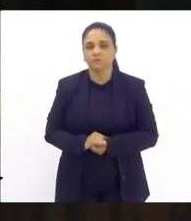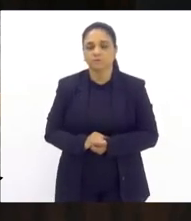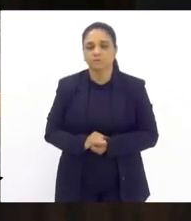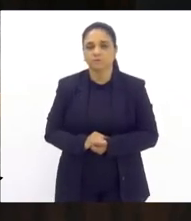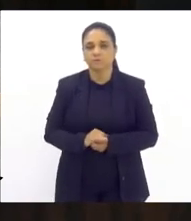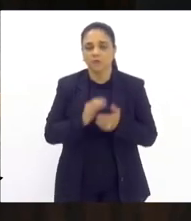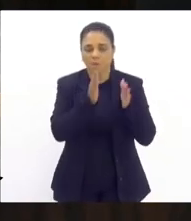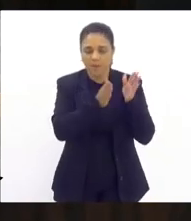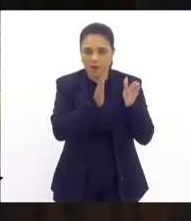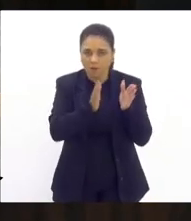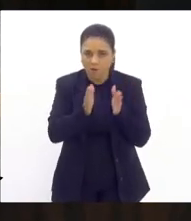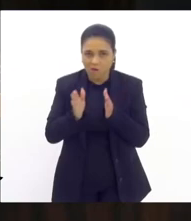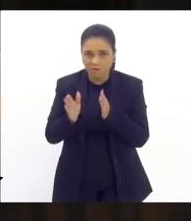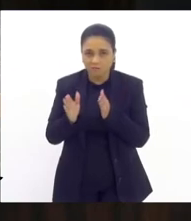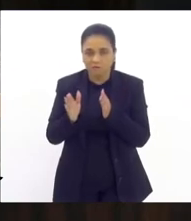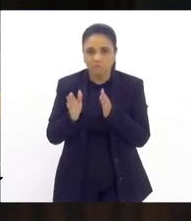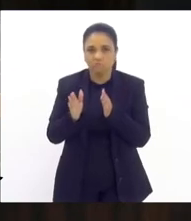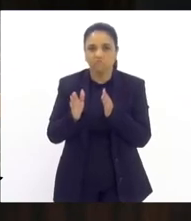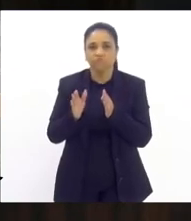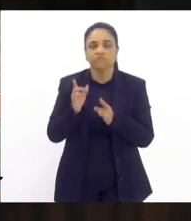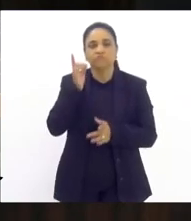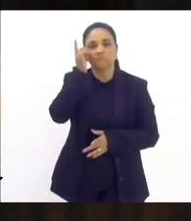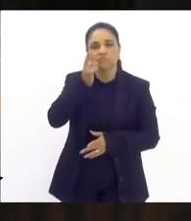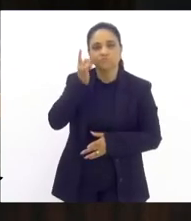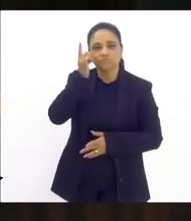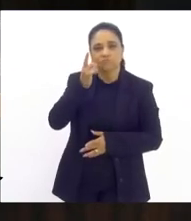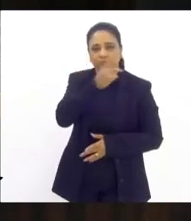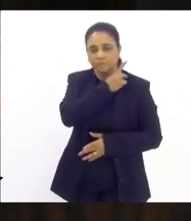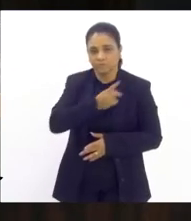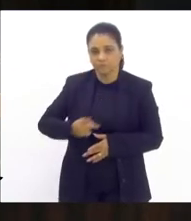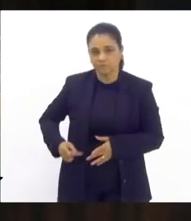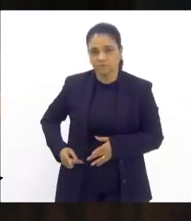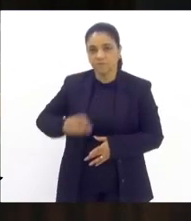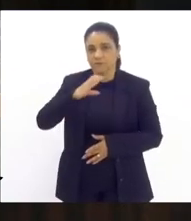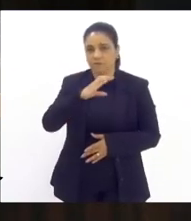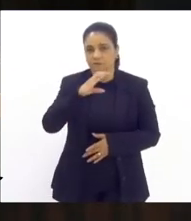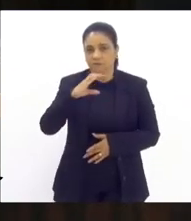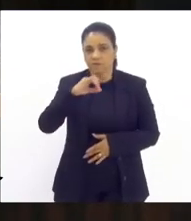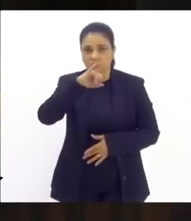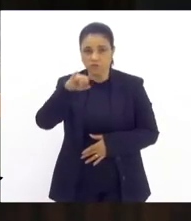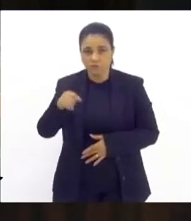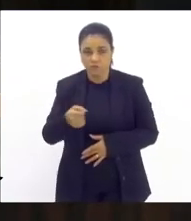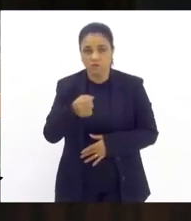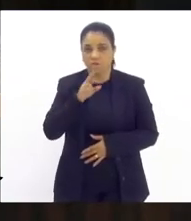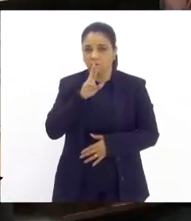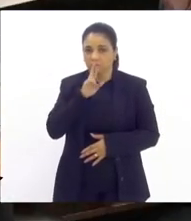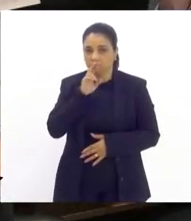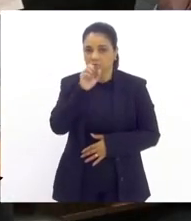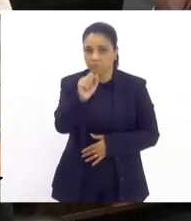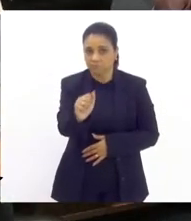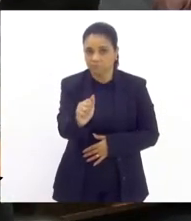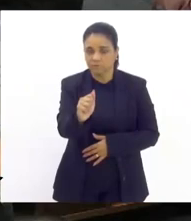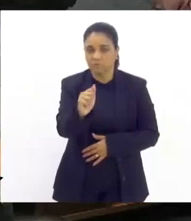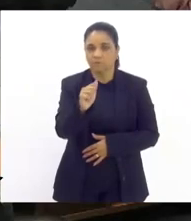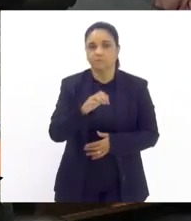pela ordem que o nosso Nobre Deputado presidente da ccj Rodrigo Amorim